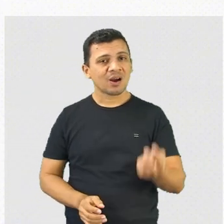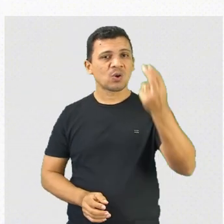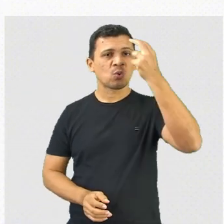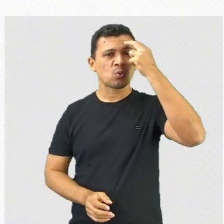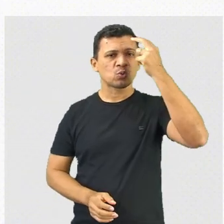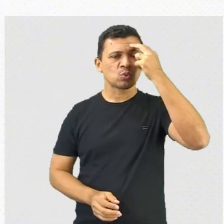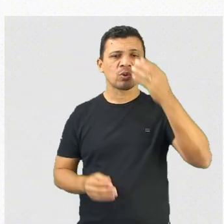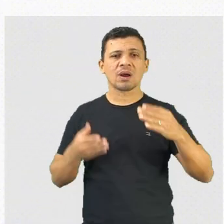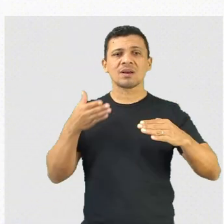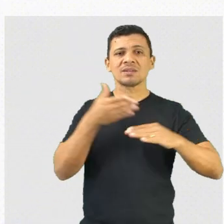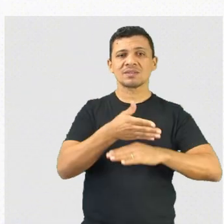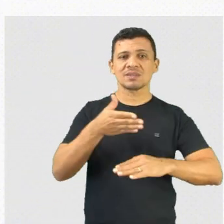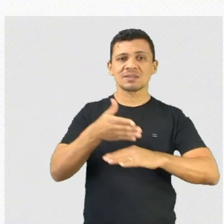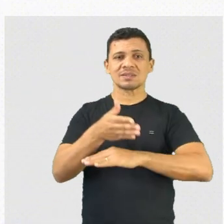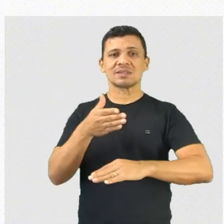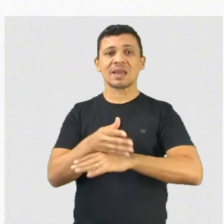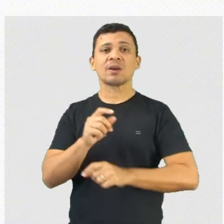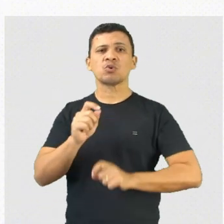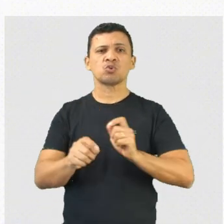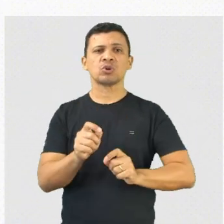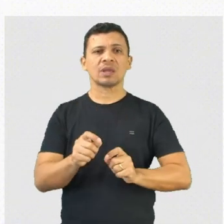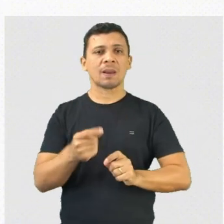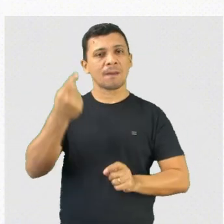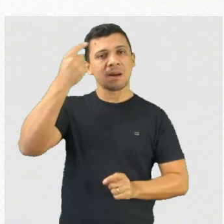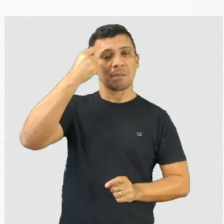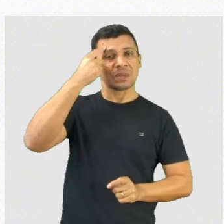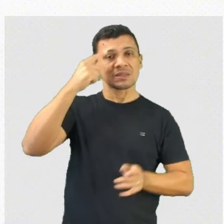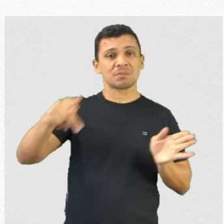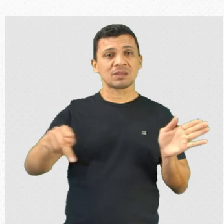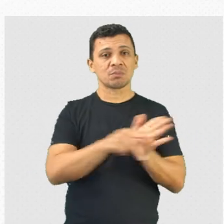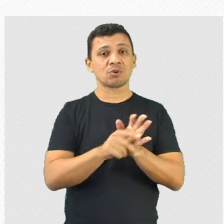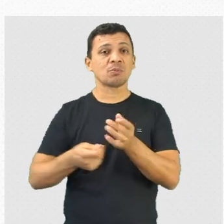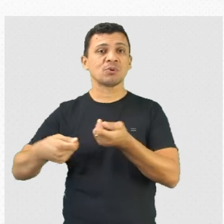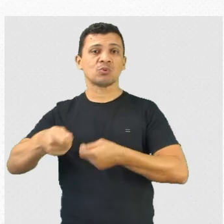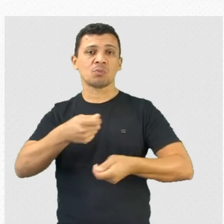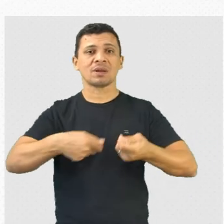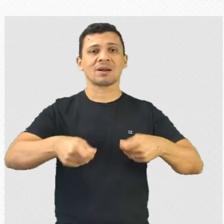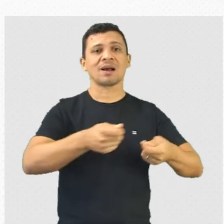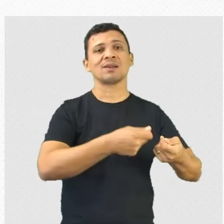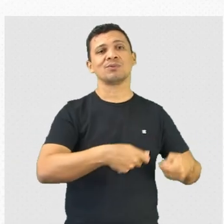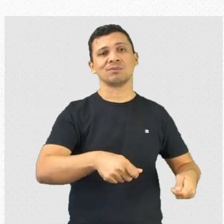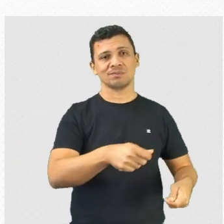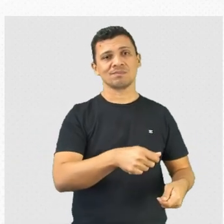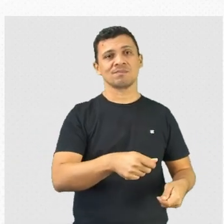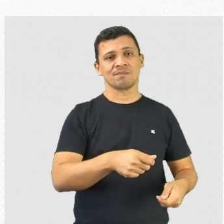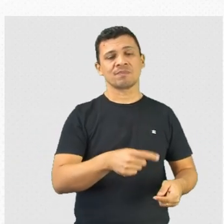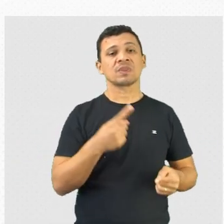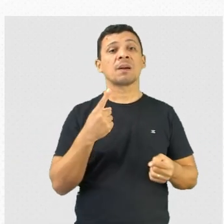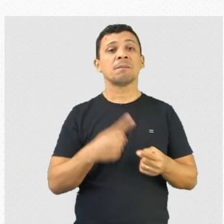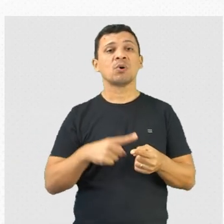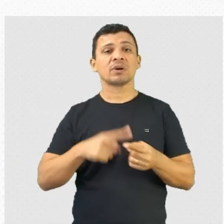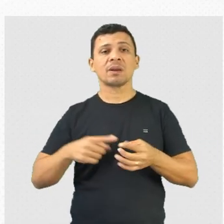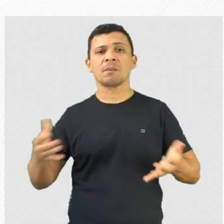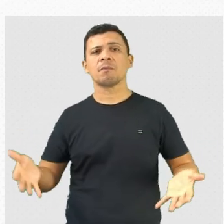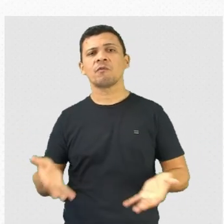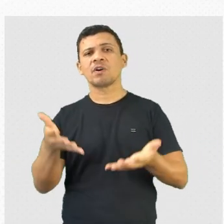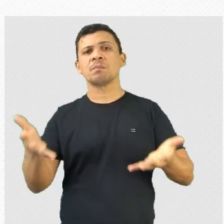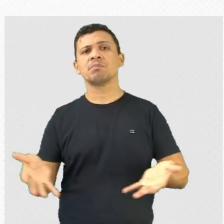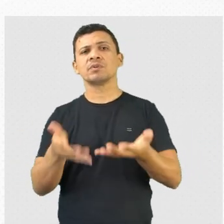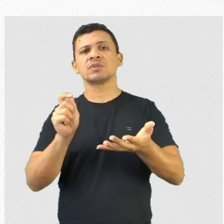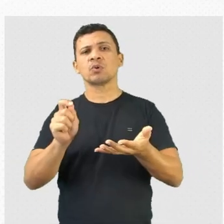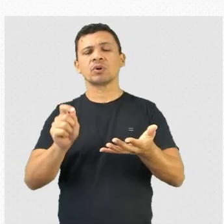se inserem à lógica do mercado. Porque é a lógica do mercado que vai proporcionar